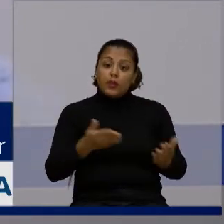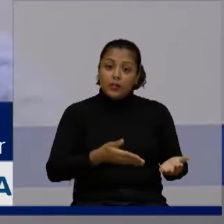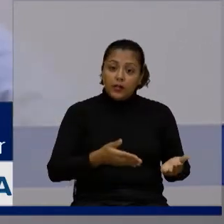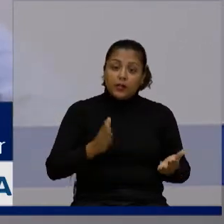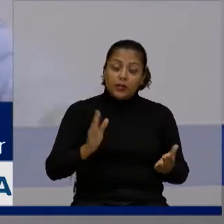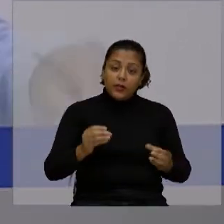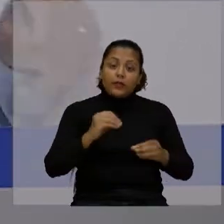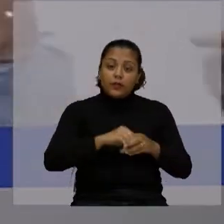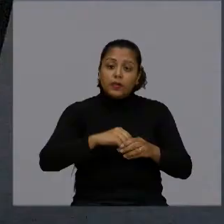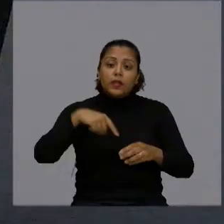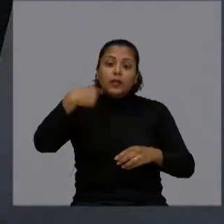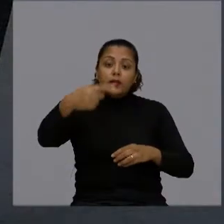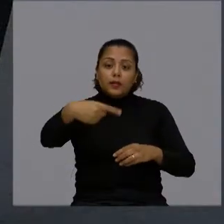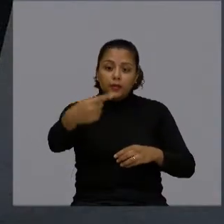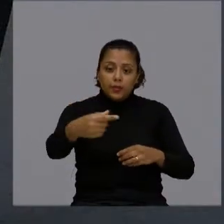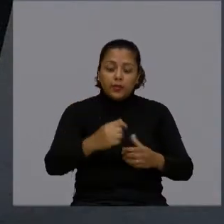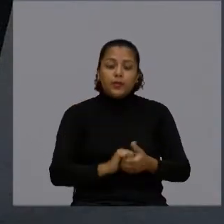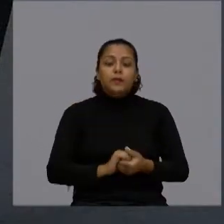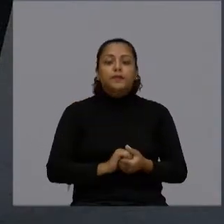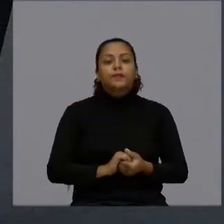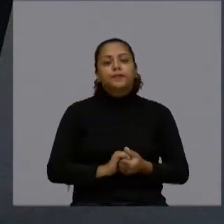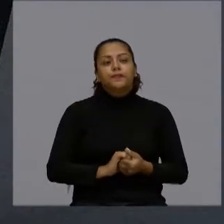ok?